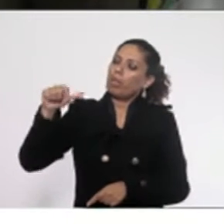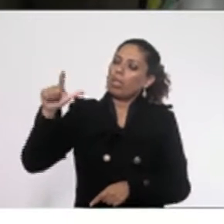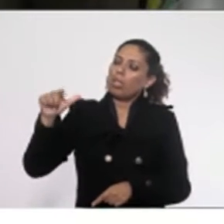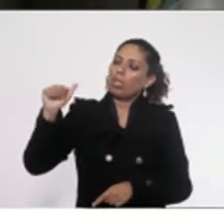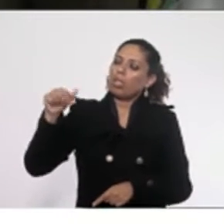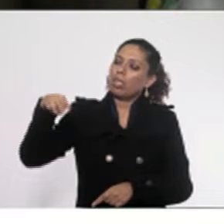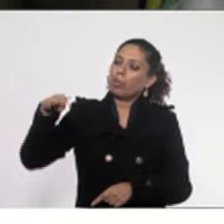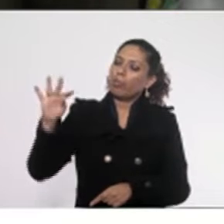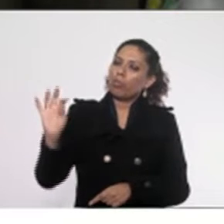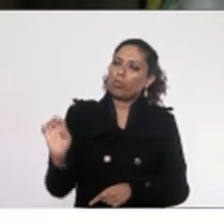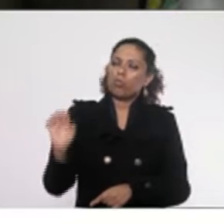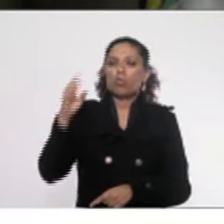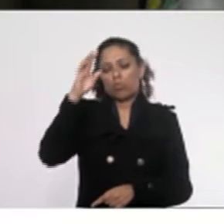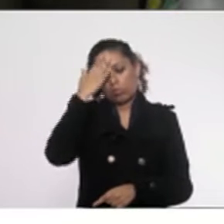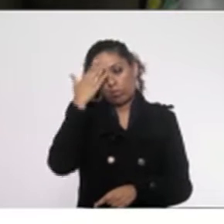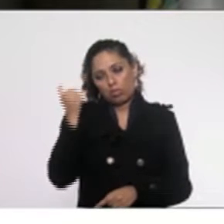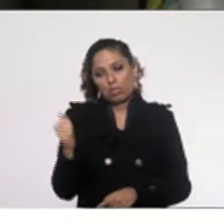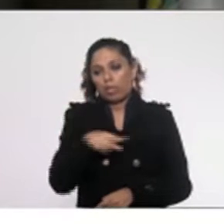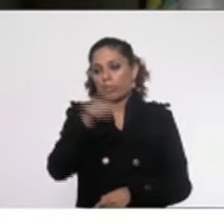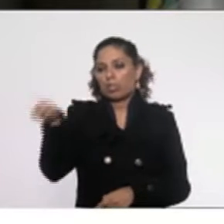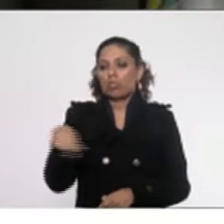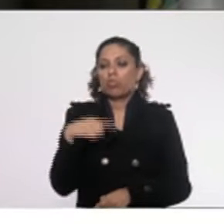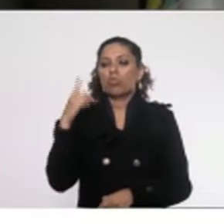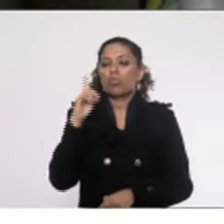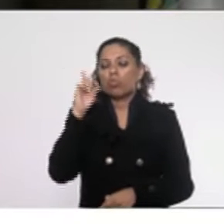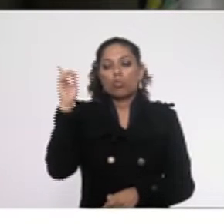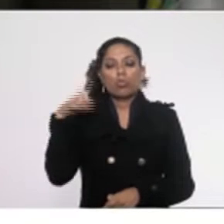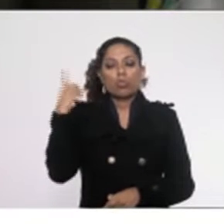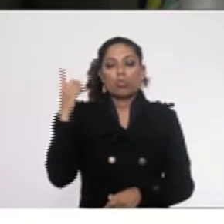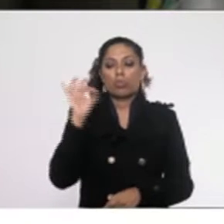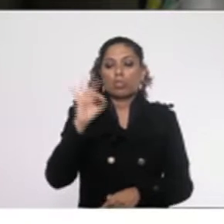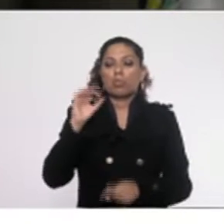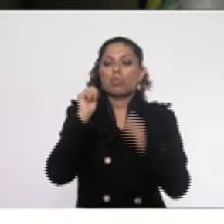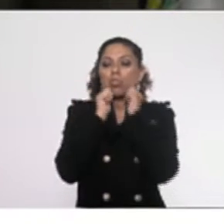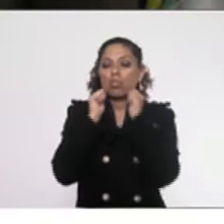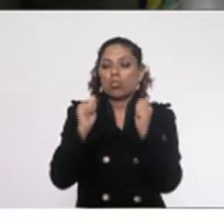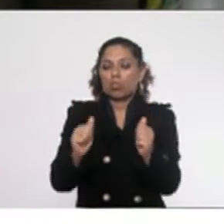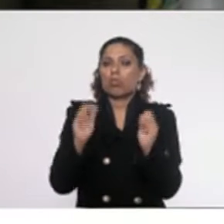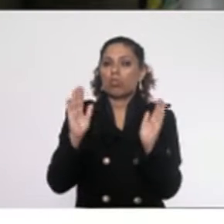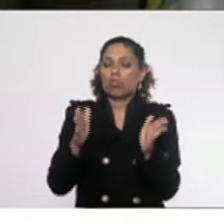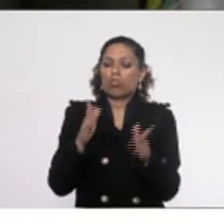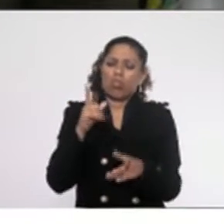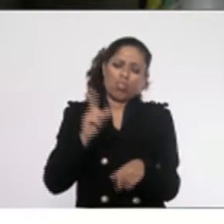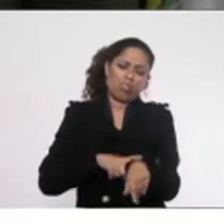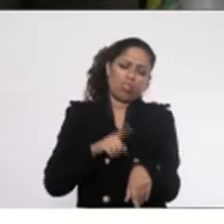sabe que é verdade, não são deputados, mas já estão aqui há mais tempo.